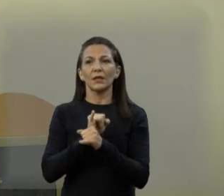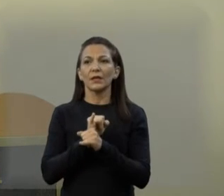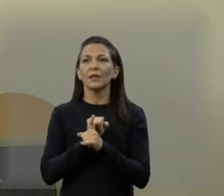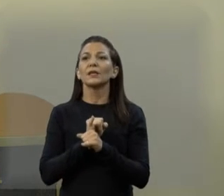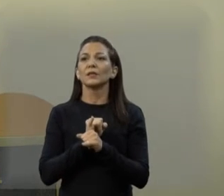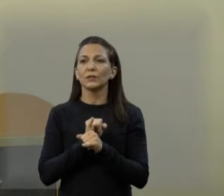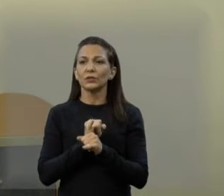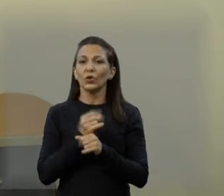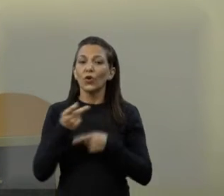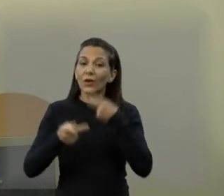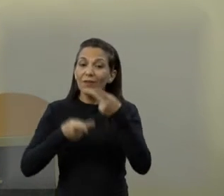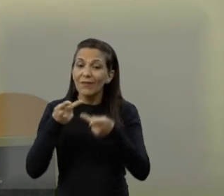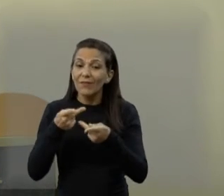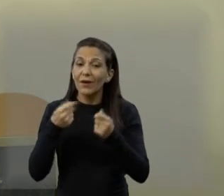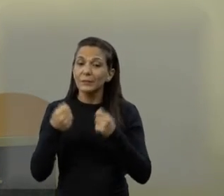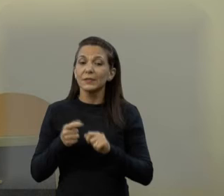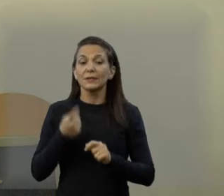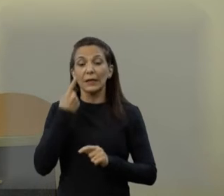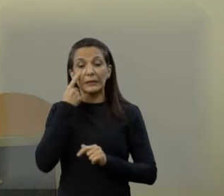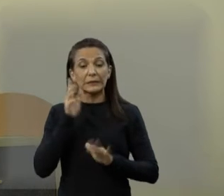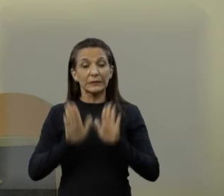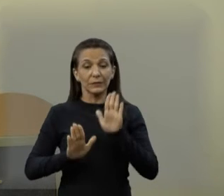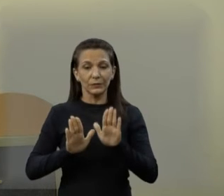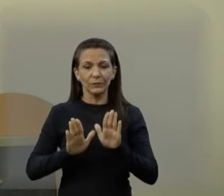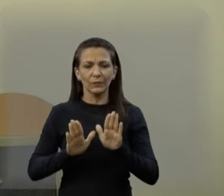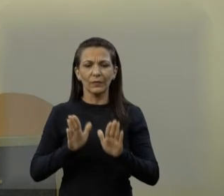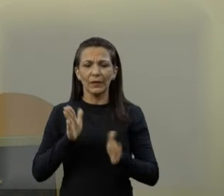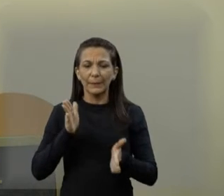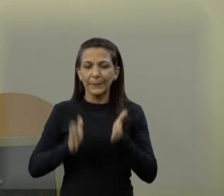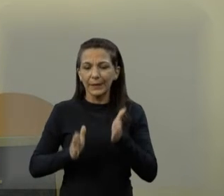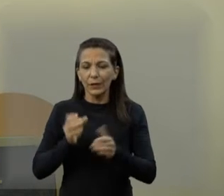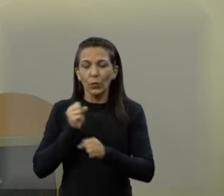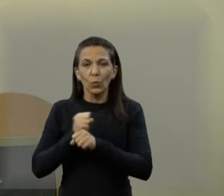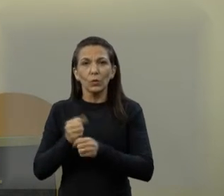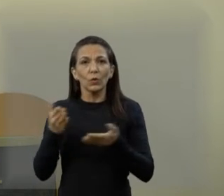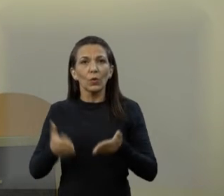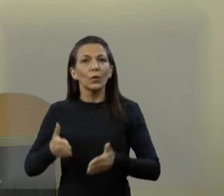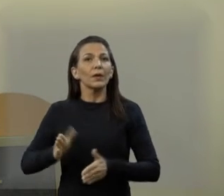E aí é todo mundo quer entrar no poder